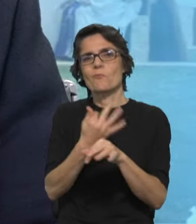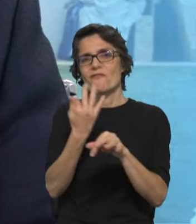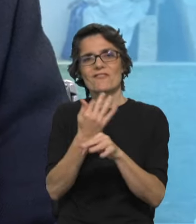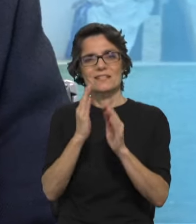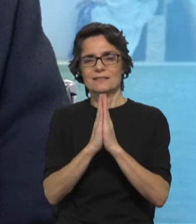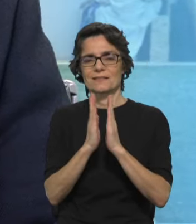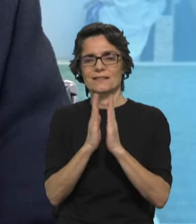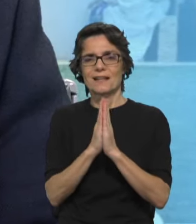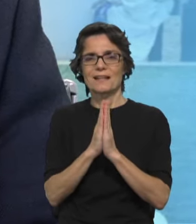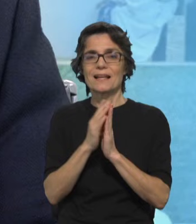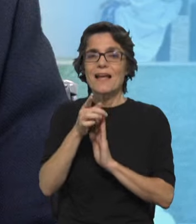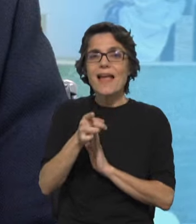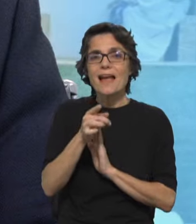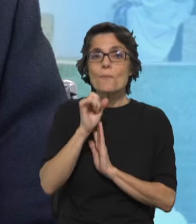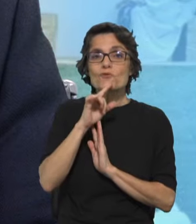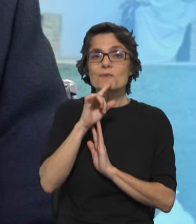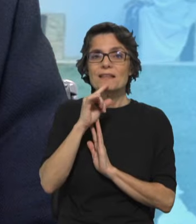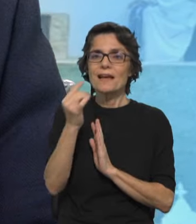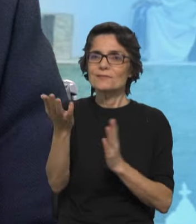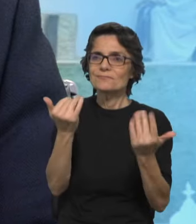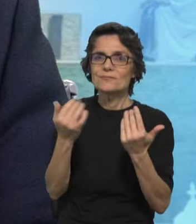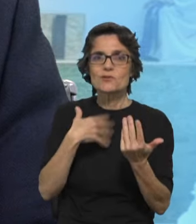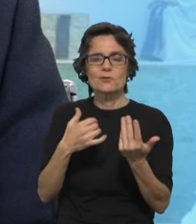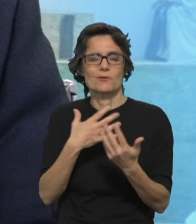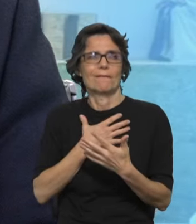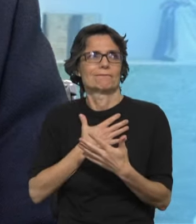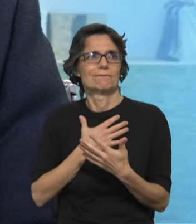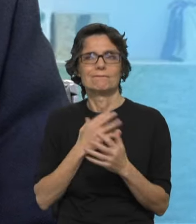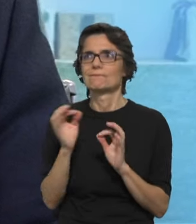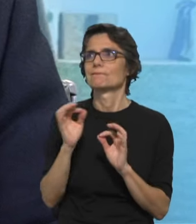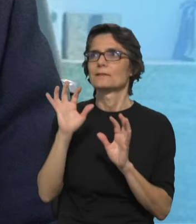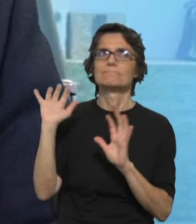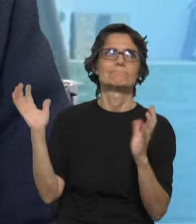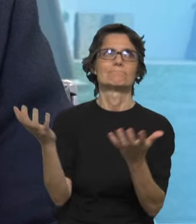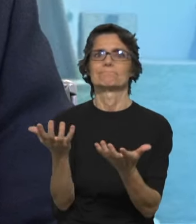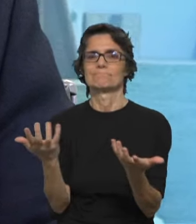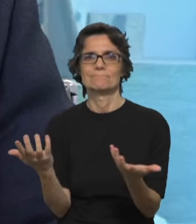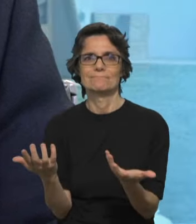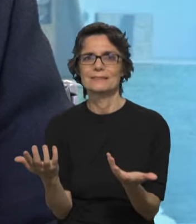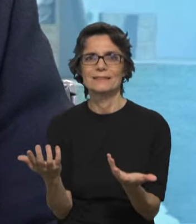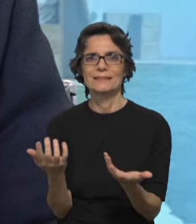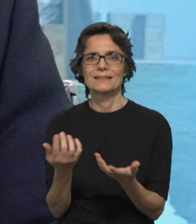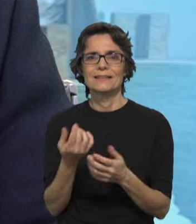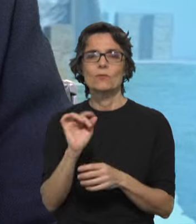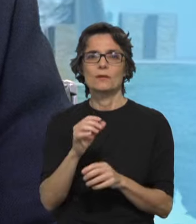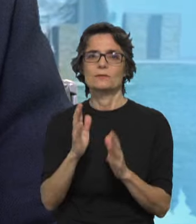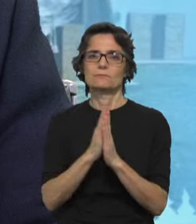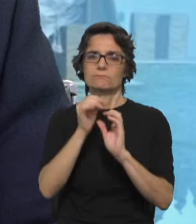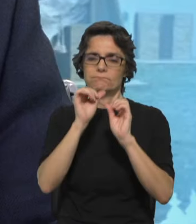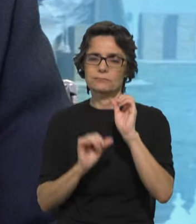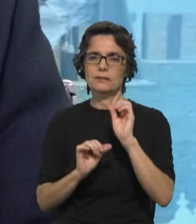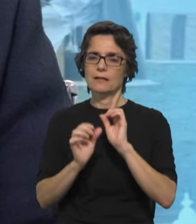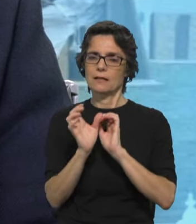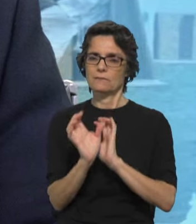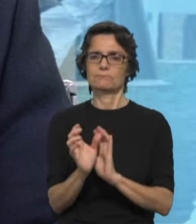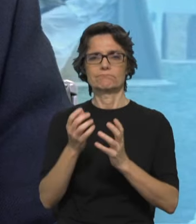liturgia atrai, efetivamente, quando é bem preparada, quando é bem celebrada, quando a palavra tem o seu lugar